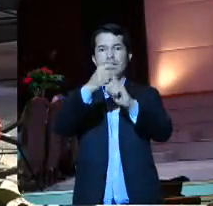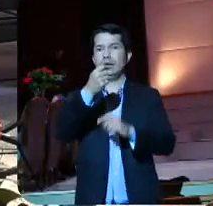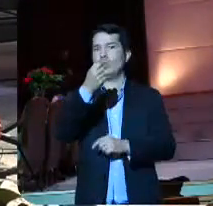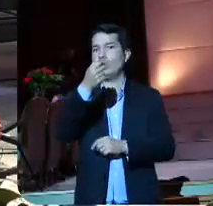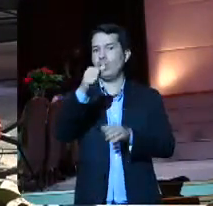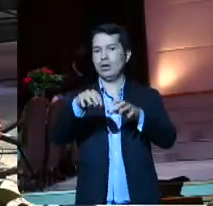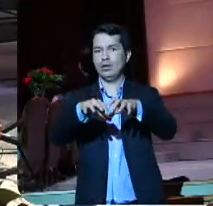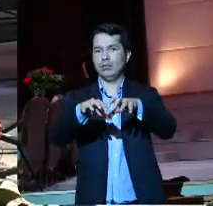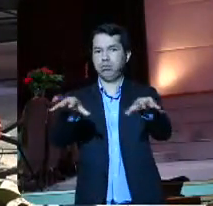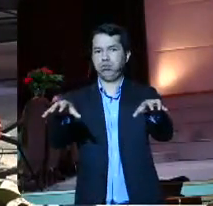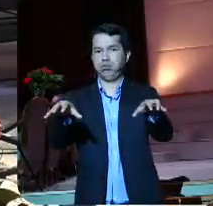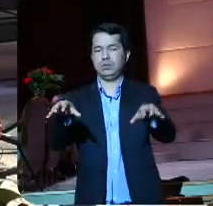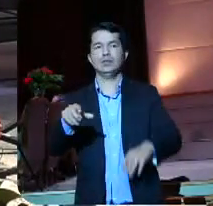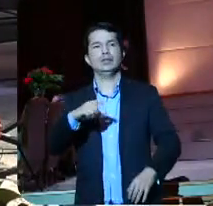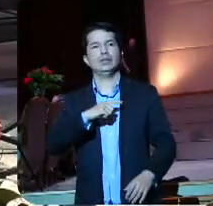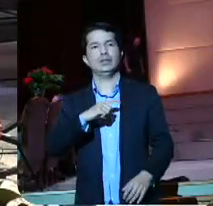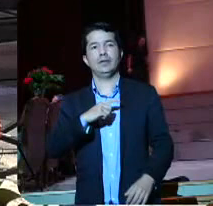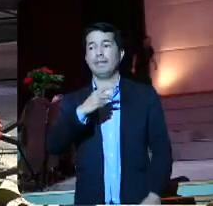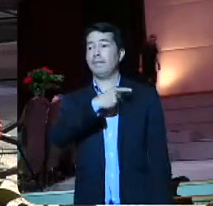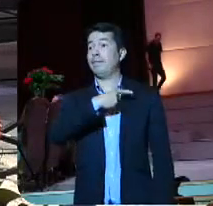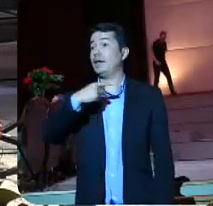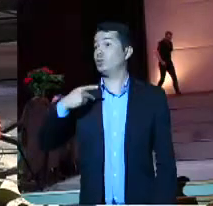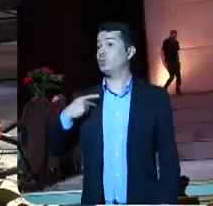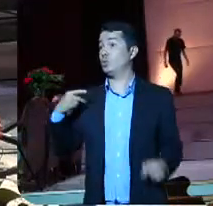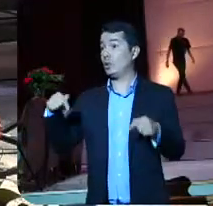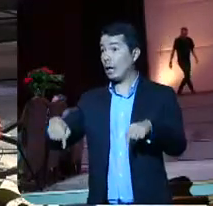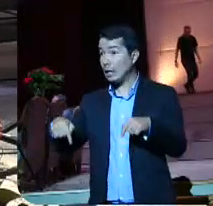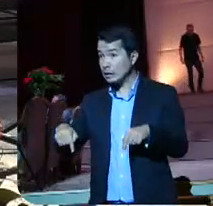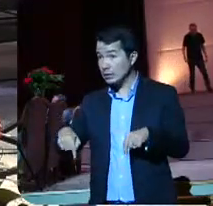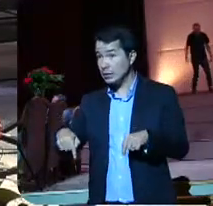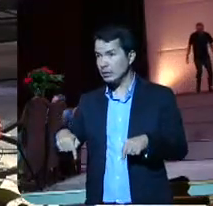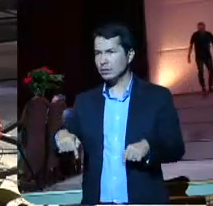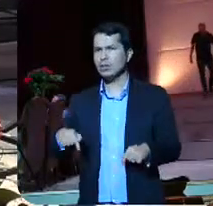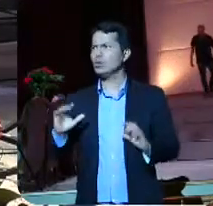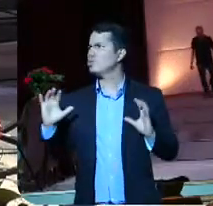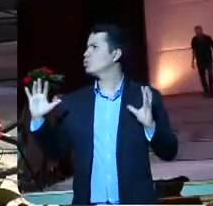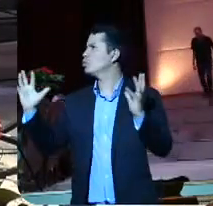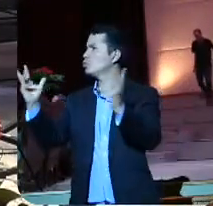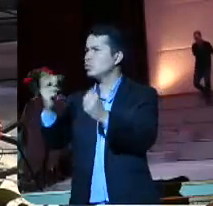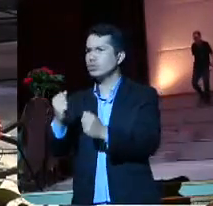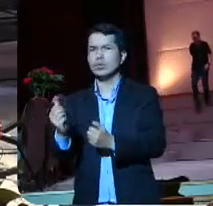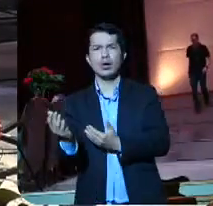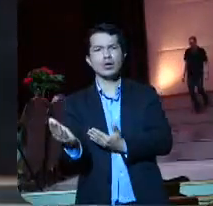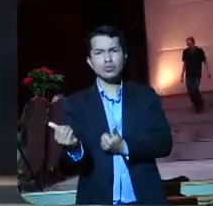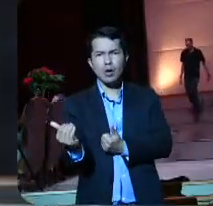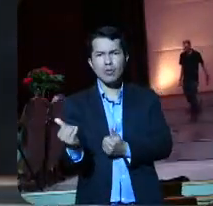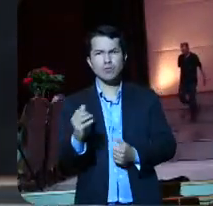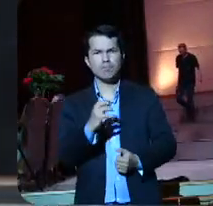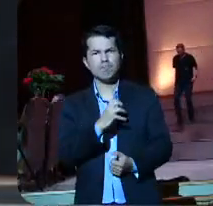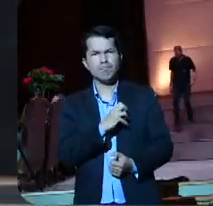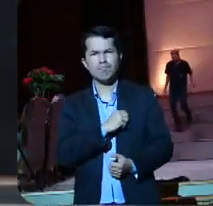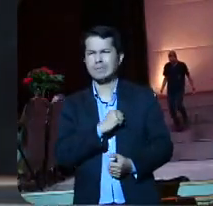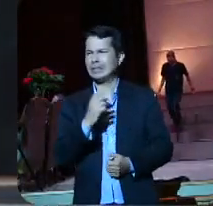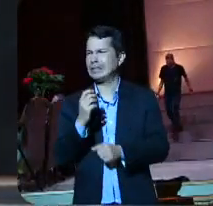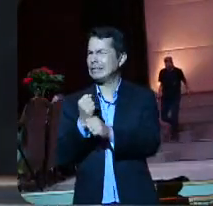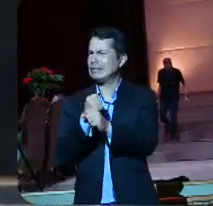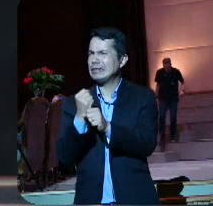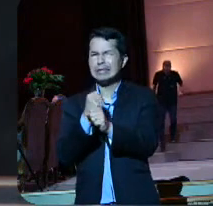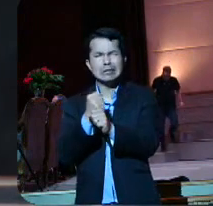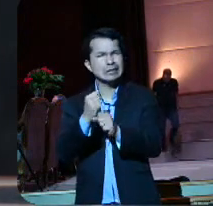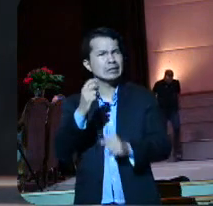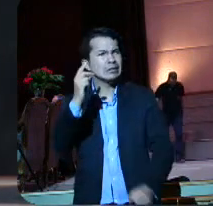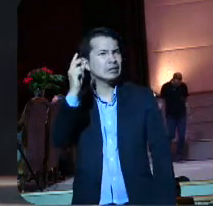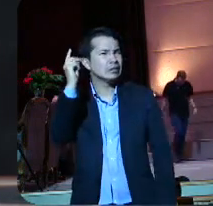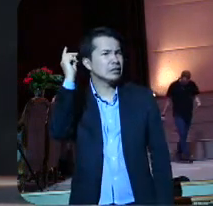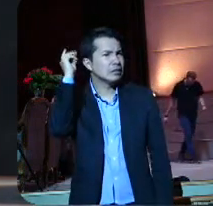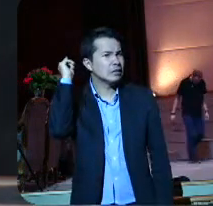um pastor que estava aqui conosco, pastoreando, e muito querido pela juventude da igreja, isso há muitos anos atrás, e houve